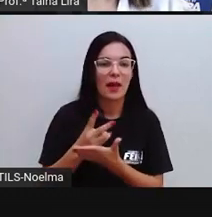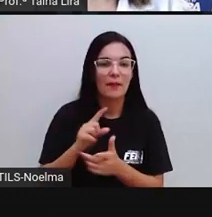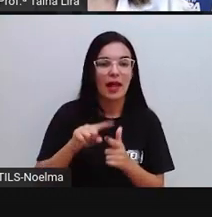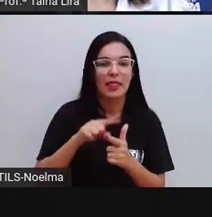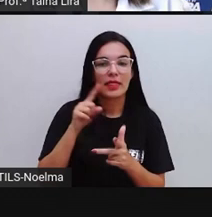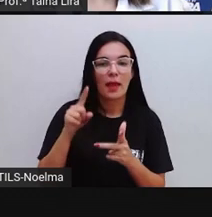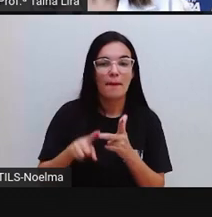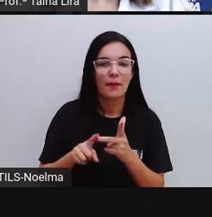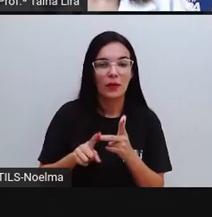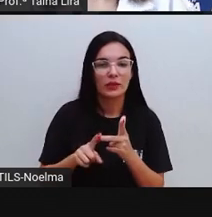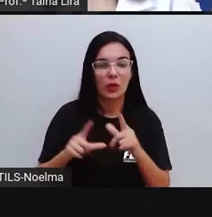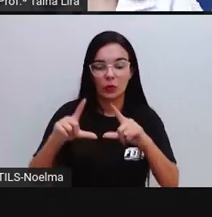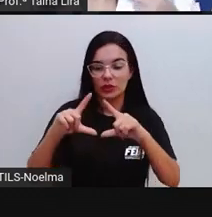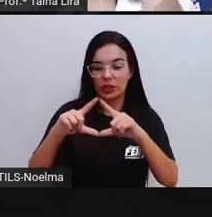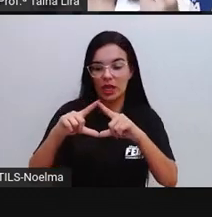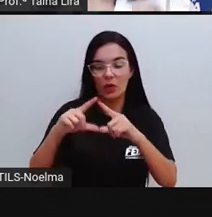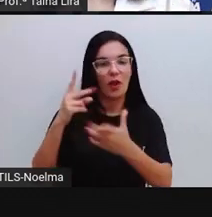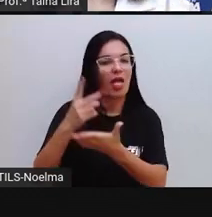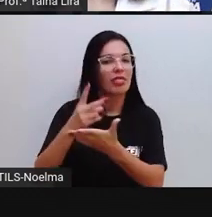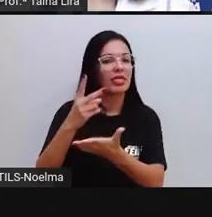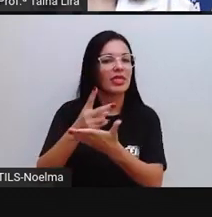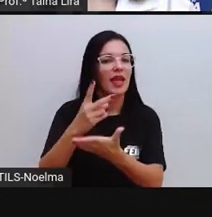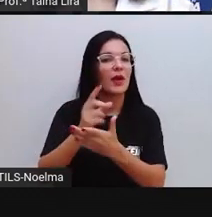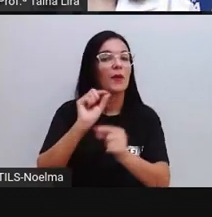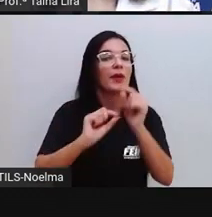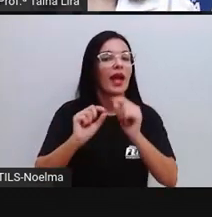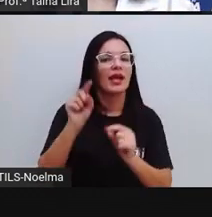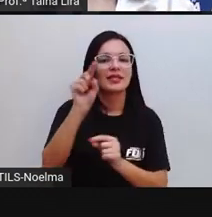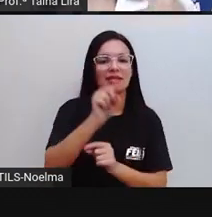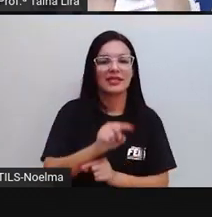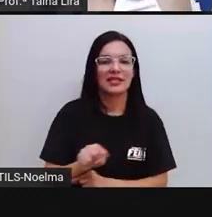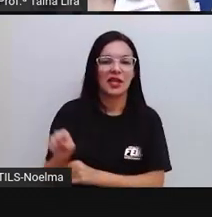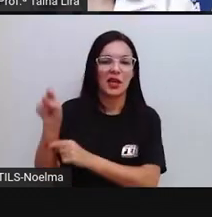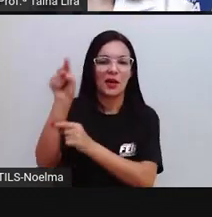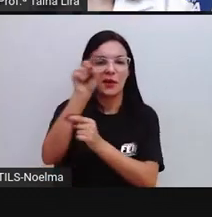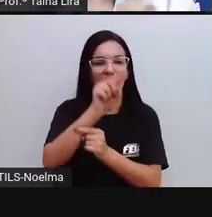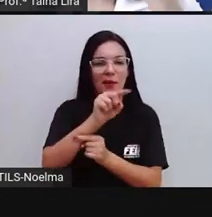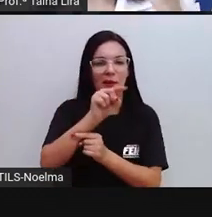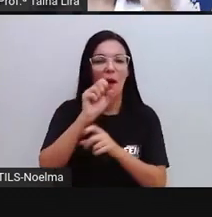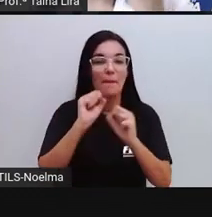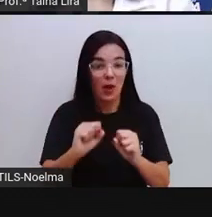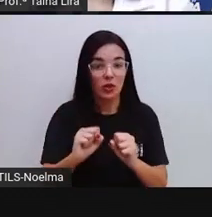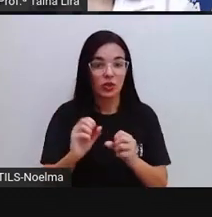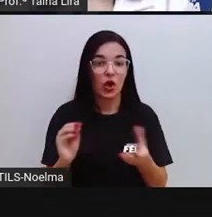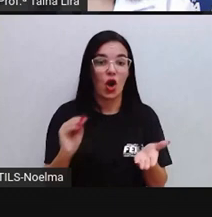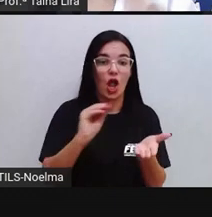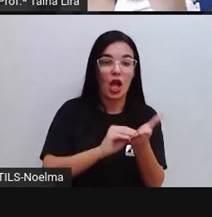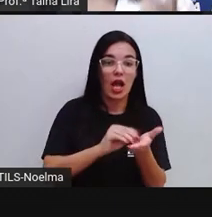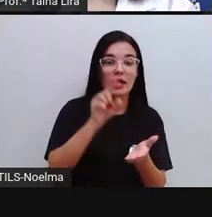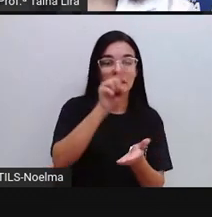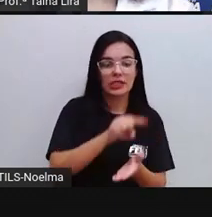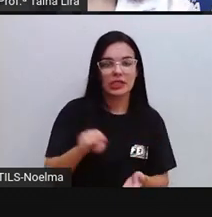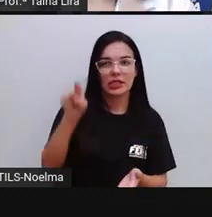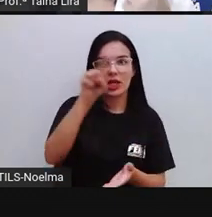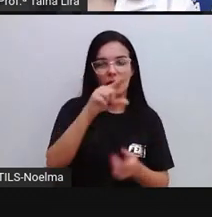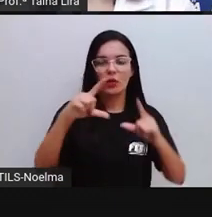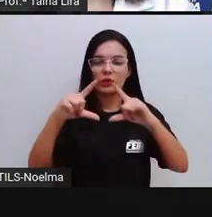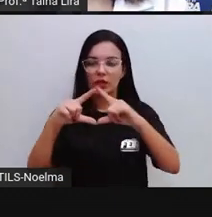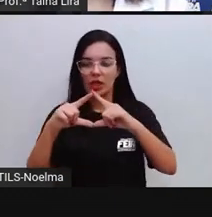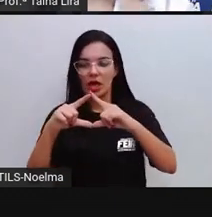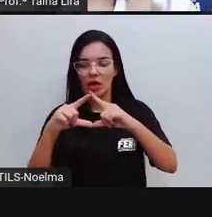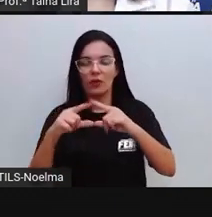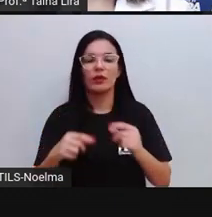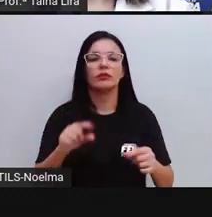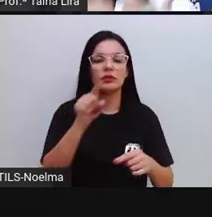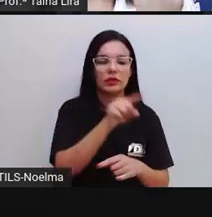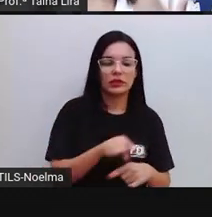o círculo, tá? Eu poderia continuar aqui depois dessa sequência colocando mais um círculo, um triângulo, mais dois círculos, um